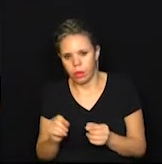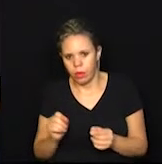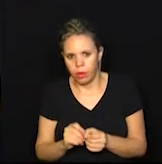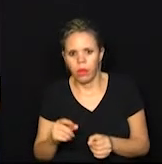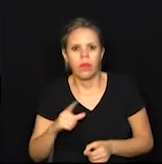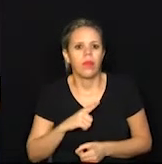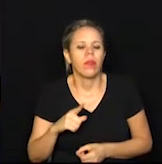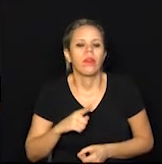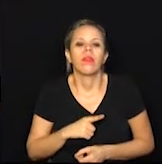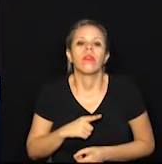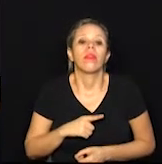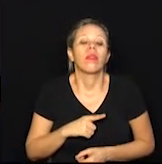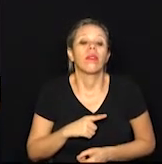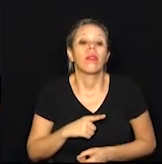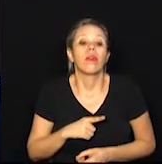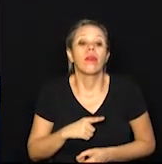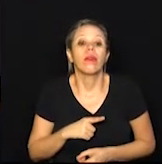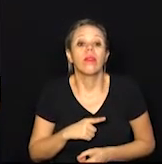ter